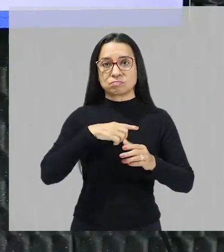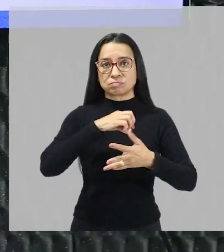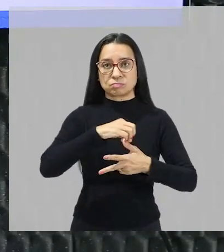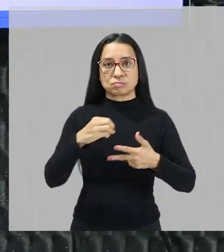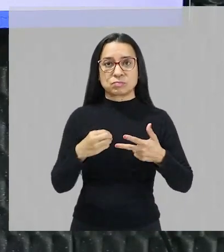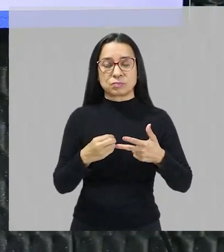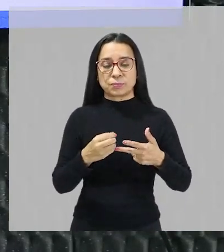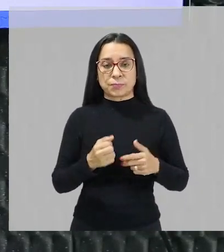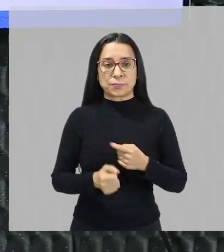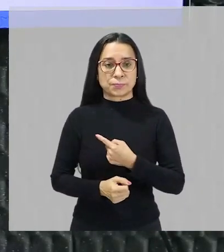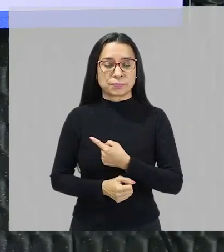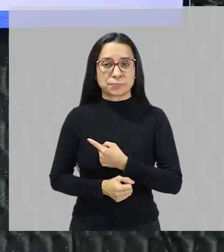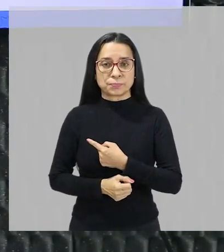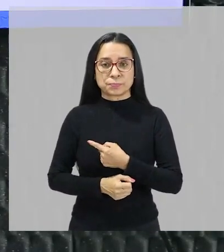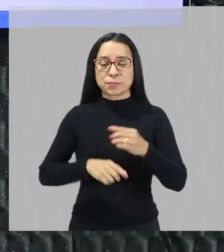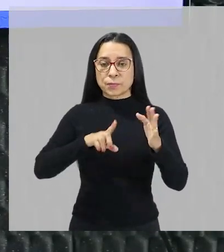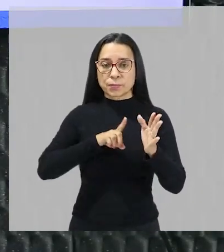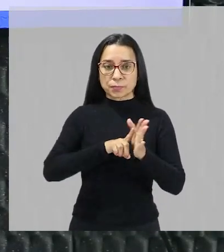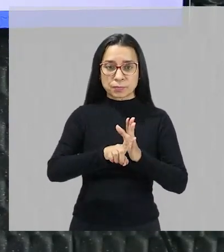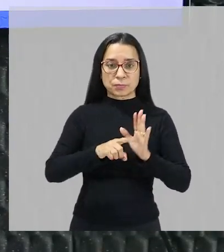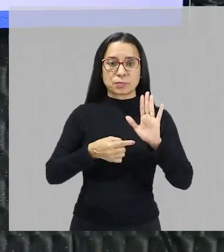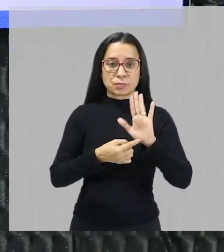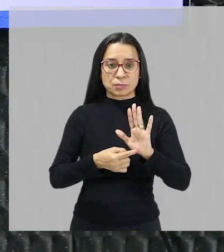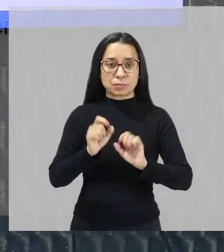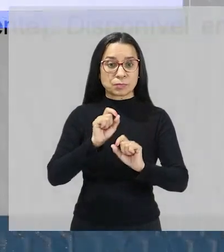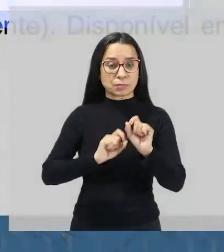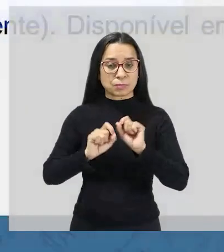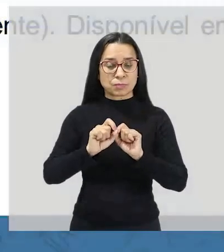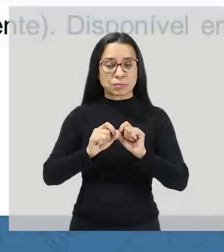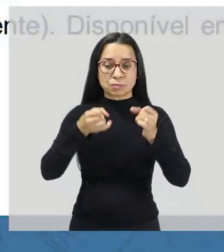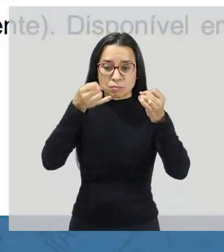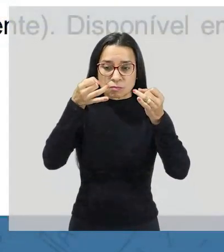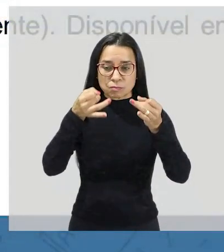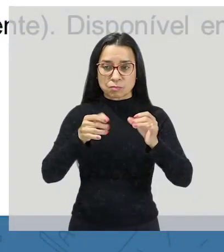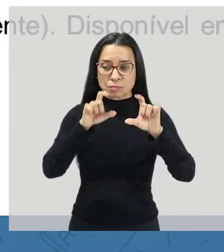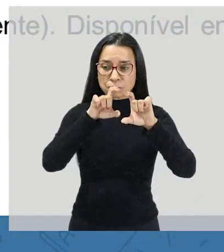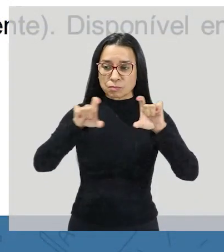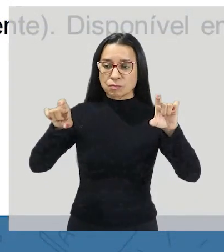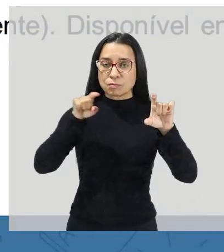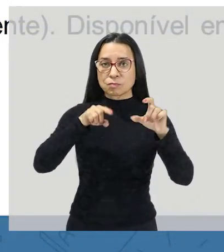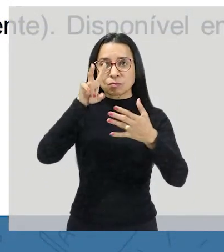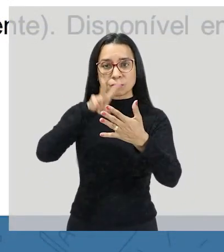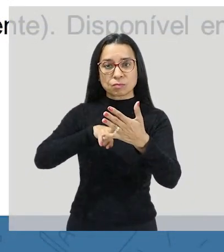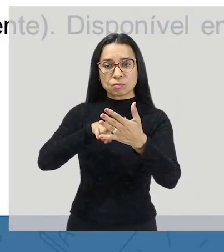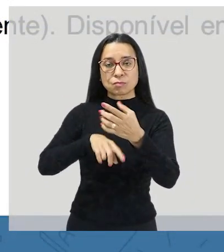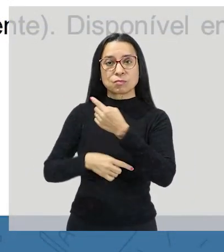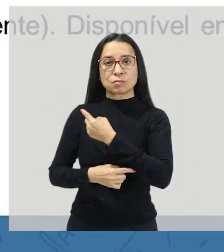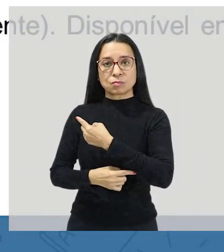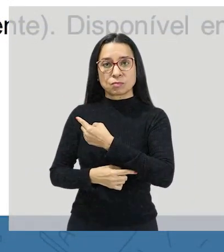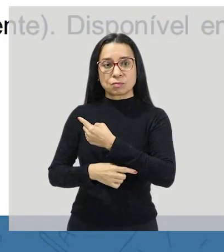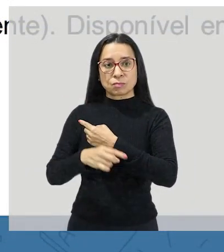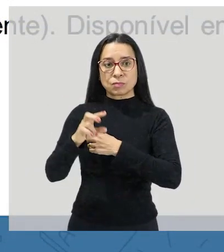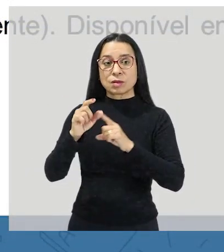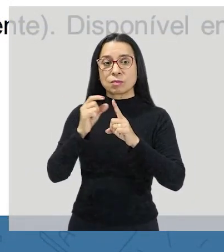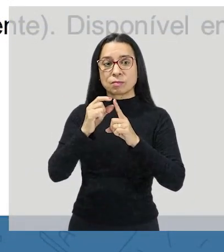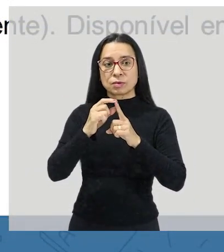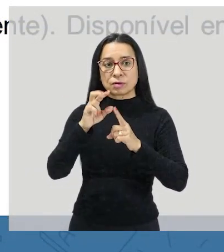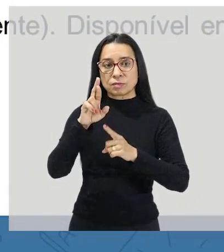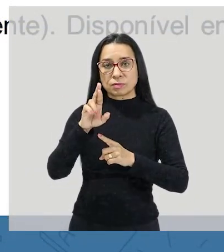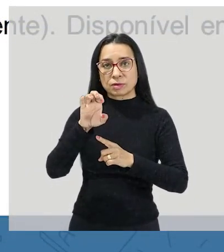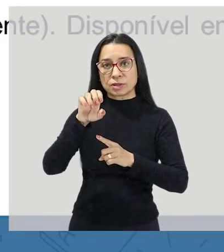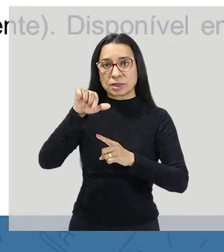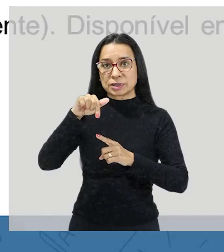Enem. Essa questão traz o seguinte: um dos resquícios, o que é um resquício? É algo que permaneceu,